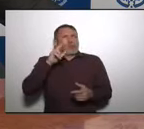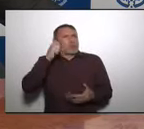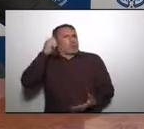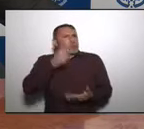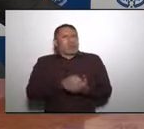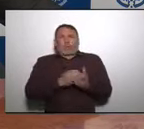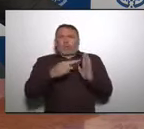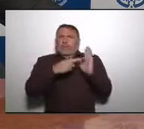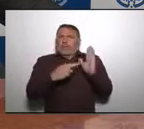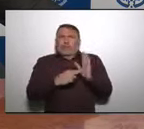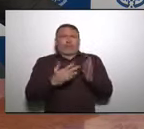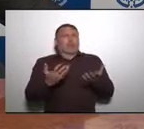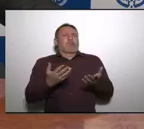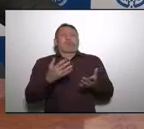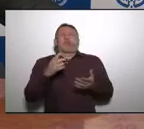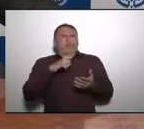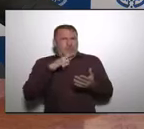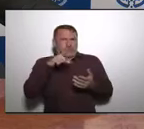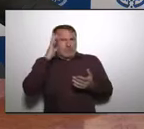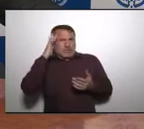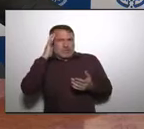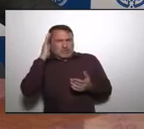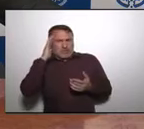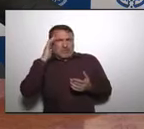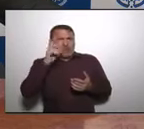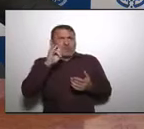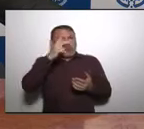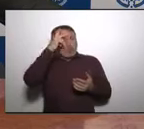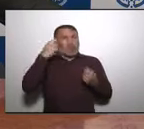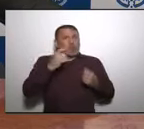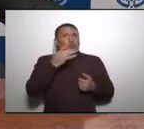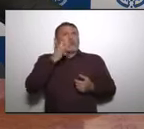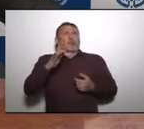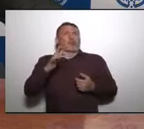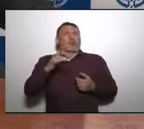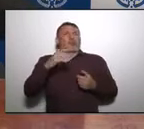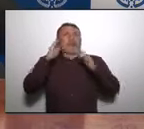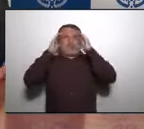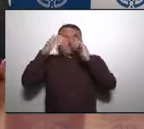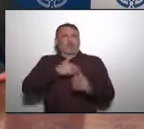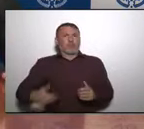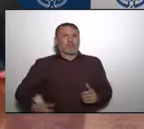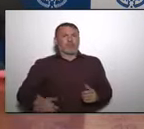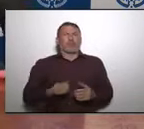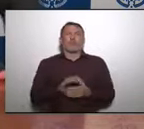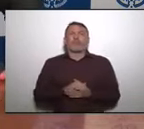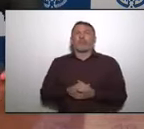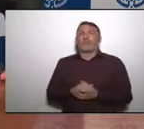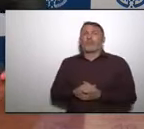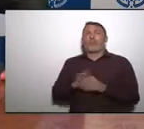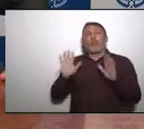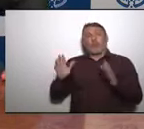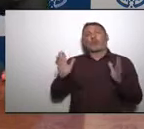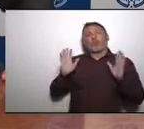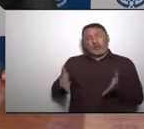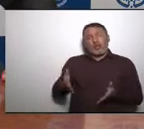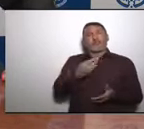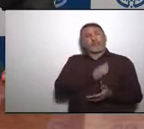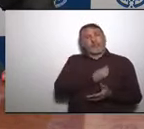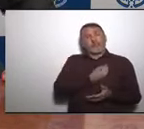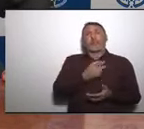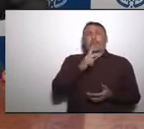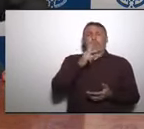realmente que as pessoas cumpram, né, com o isolamento? Olha, Leone, assim, nós estamos fazendo, a Polícia Militar, hoje mesmo